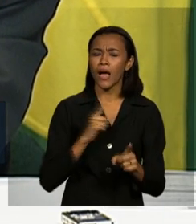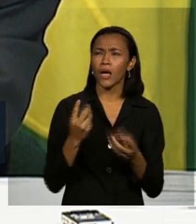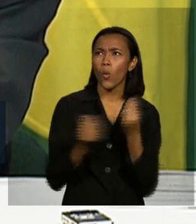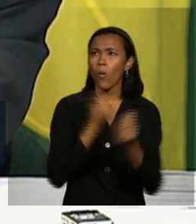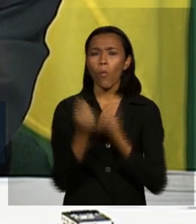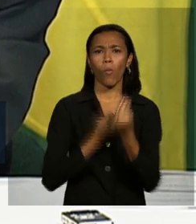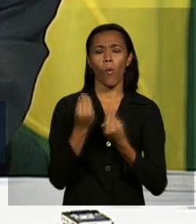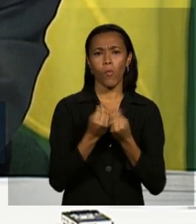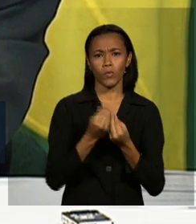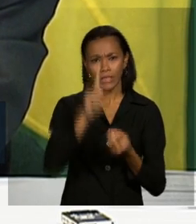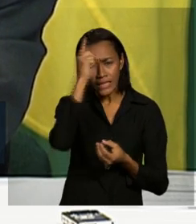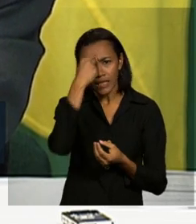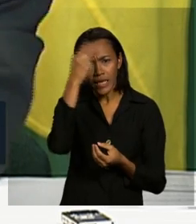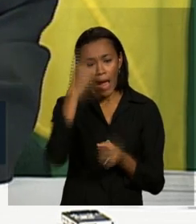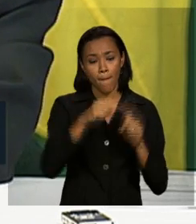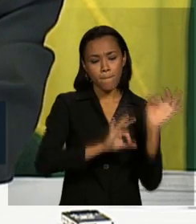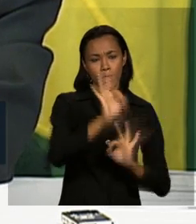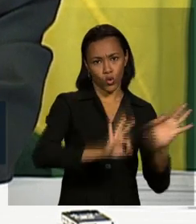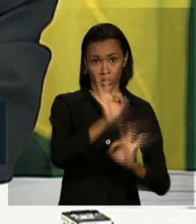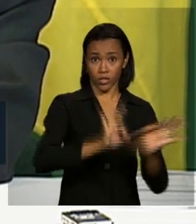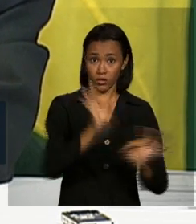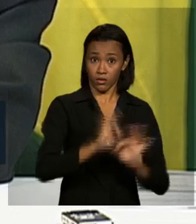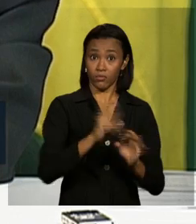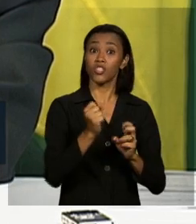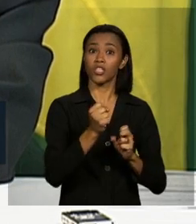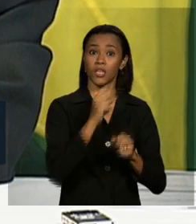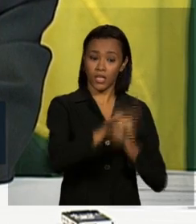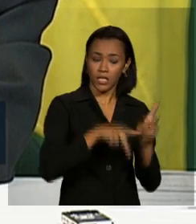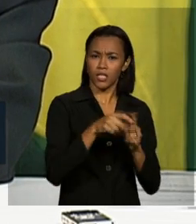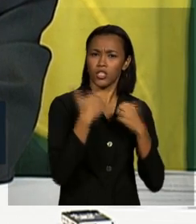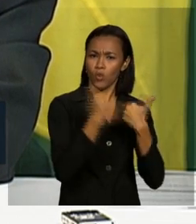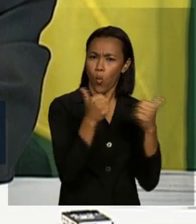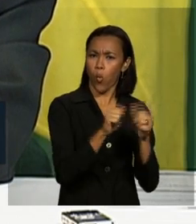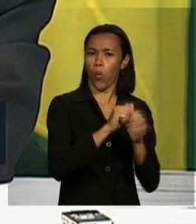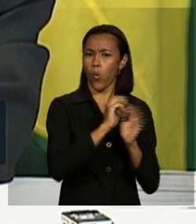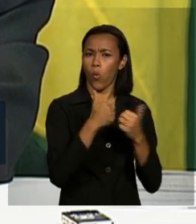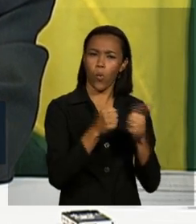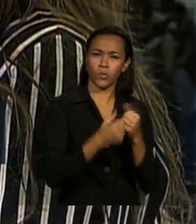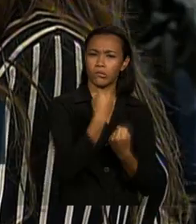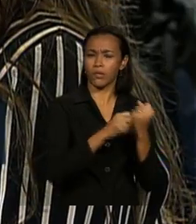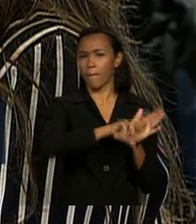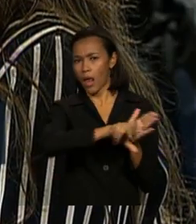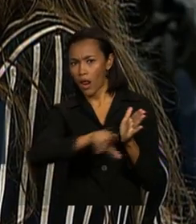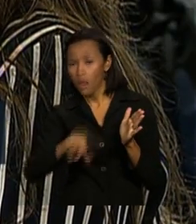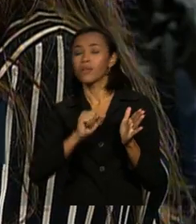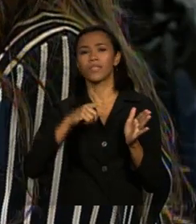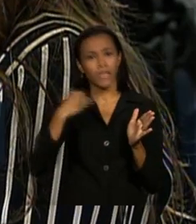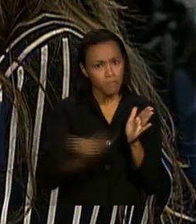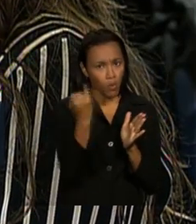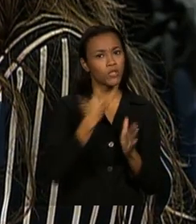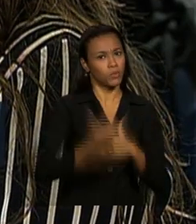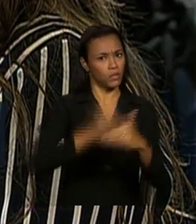é projeto de transportes necessários para o nosso desenvolvimento será uma